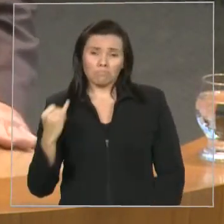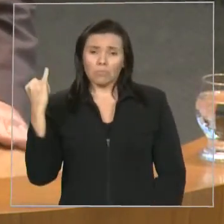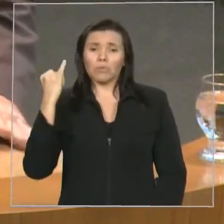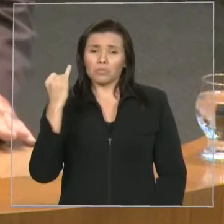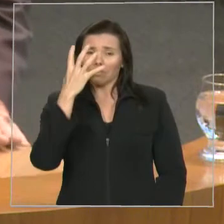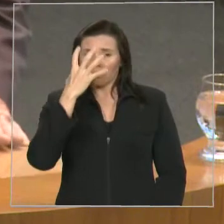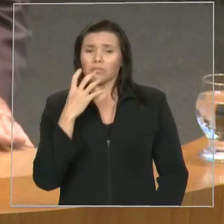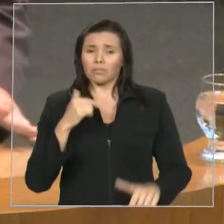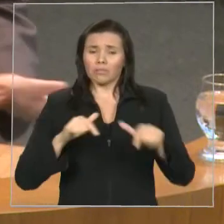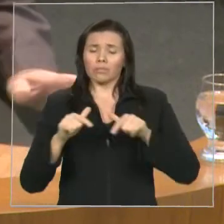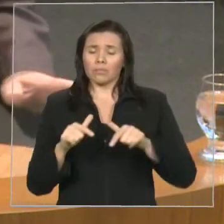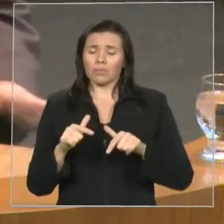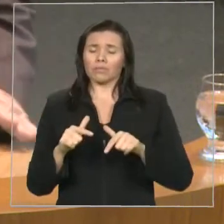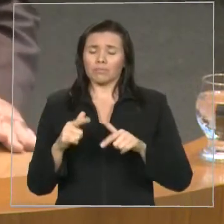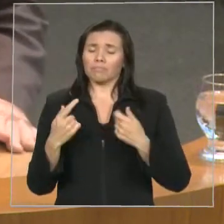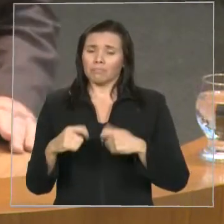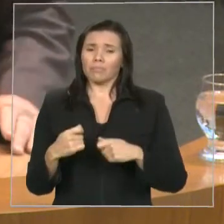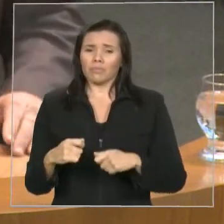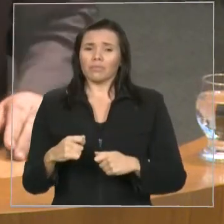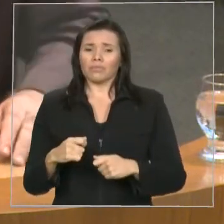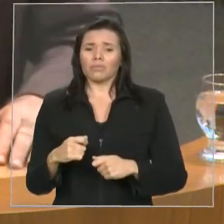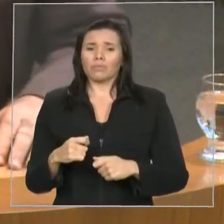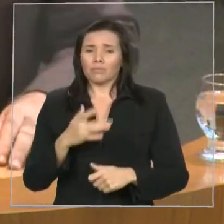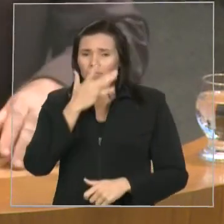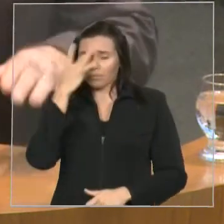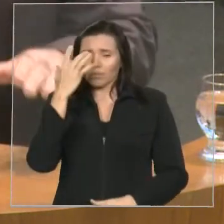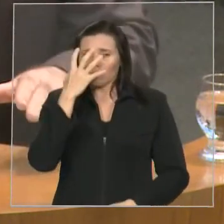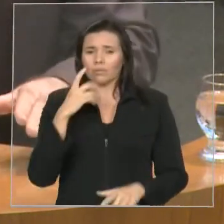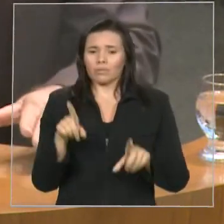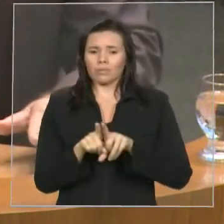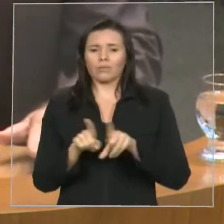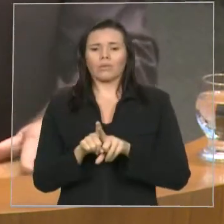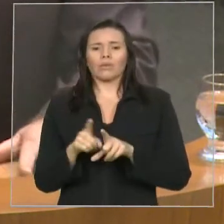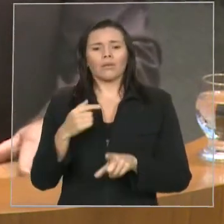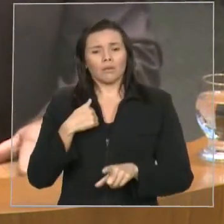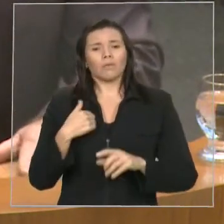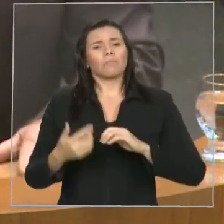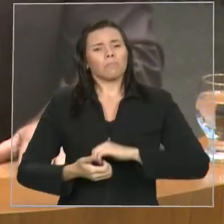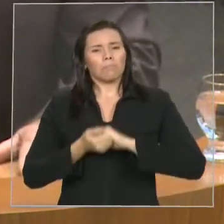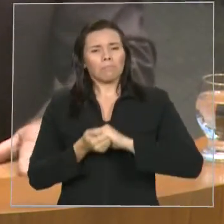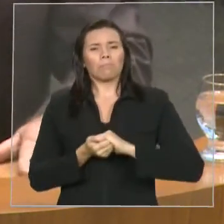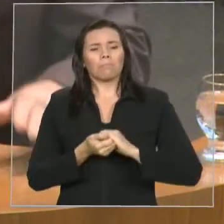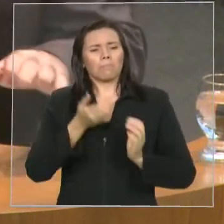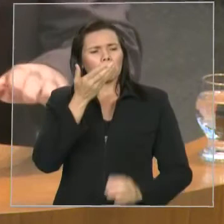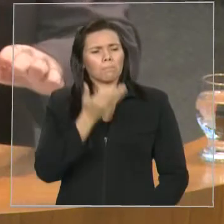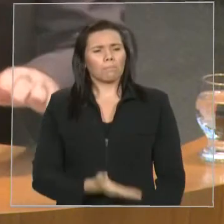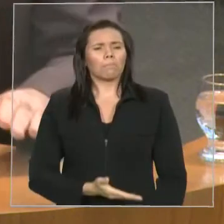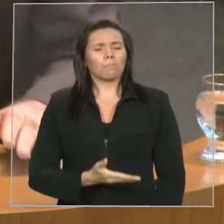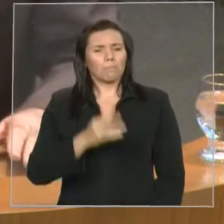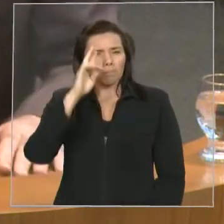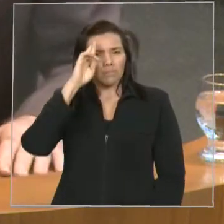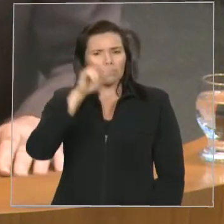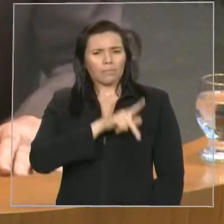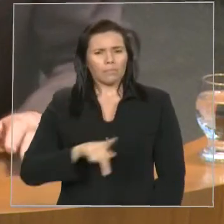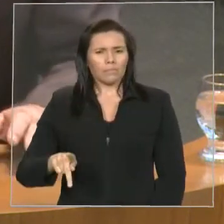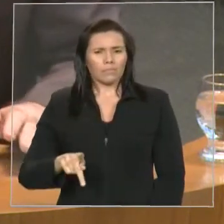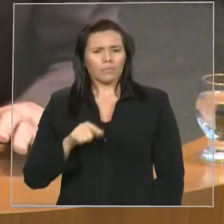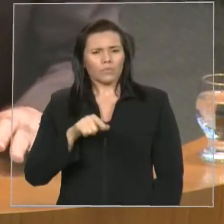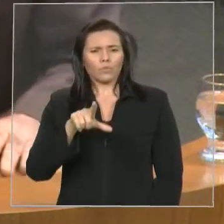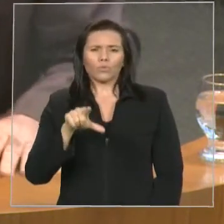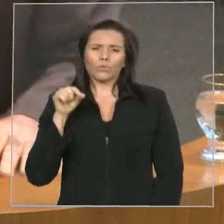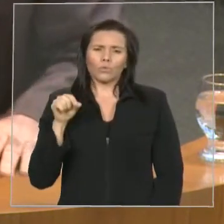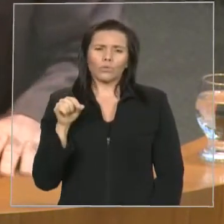Parabenizo, presidente Otelino, Vossa Excelência, pela escolha do diretor de comunicação